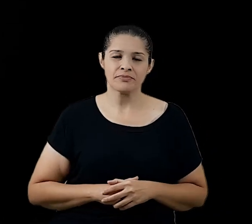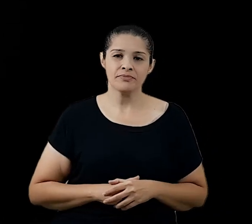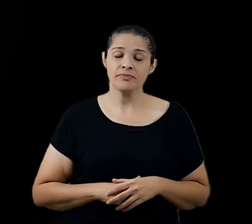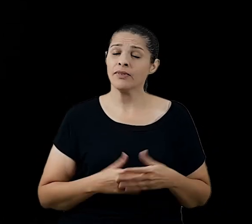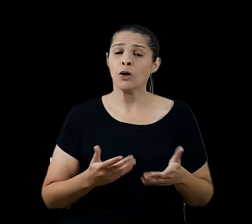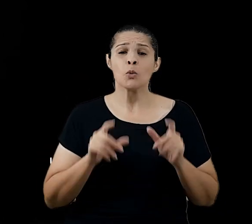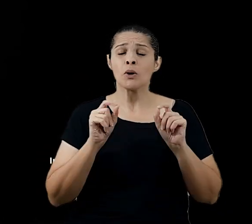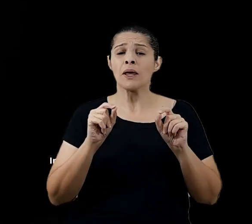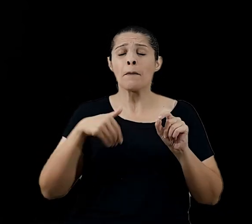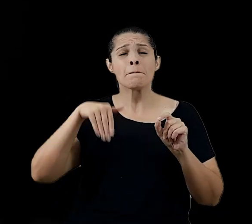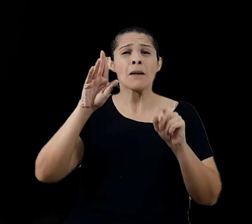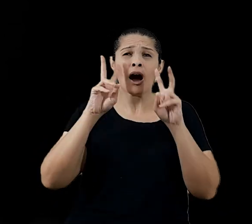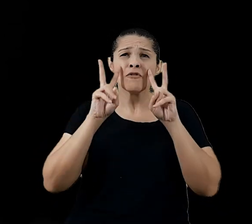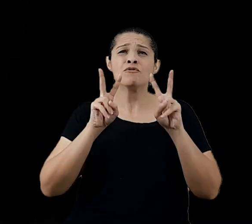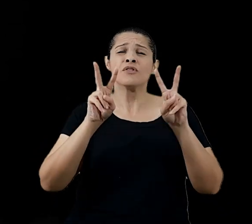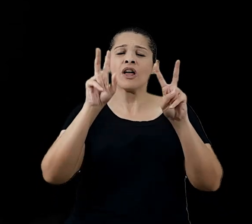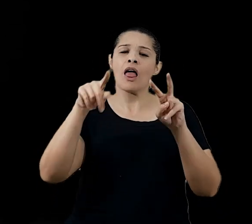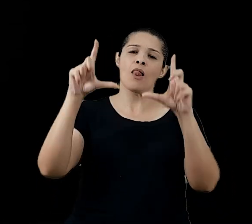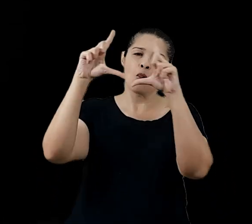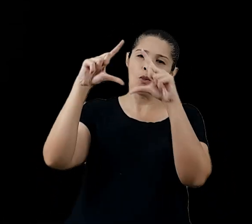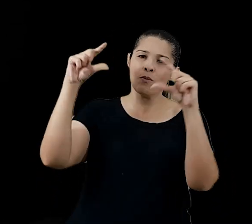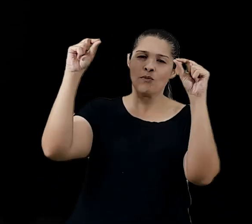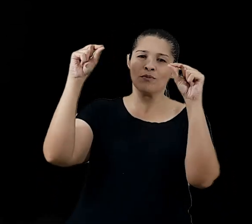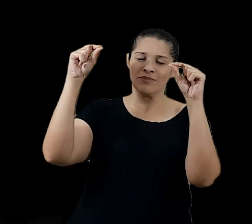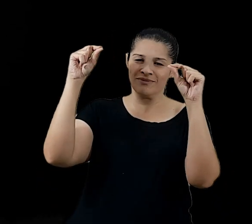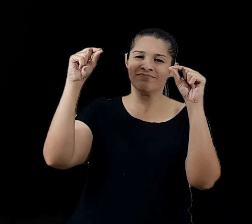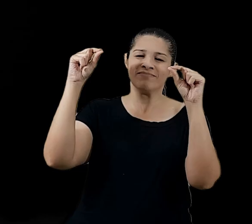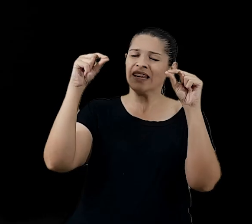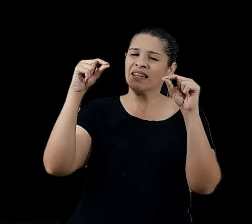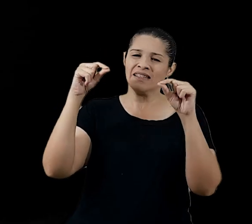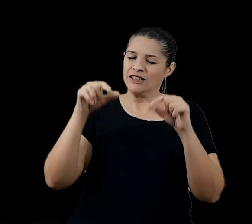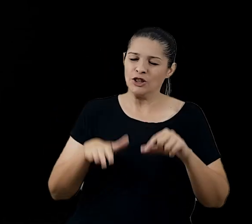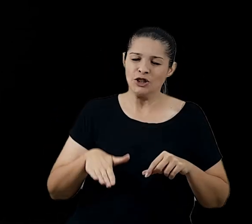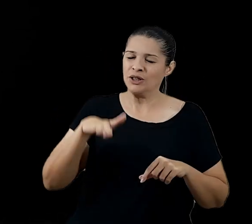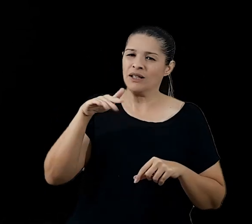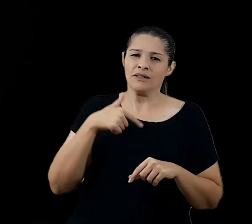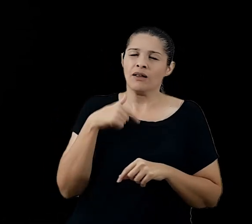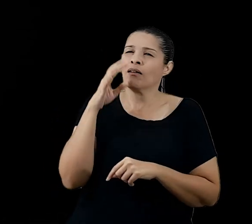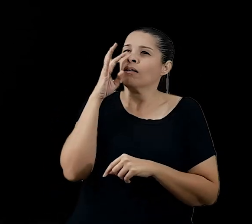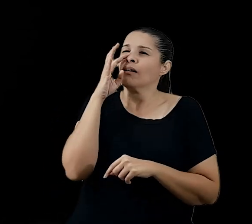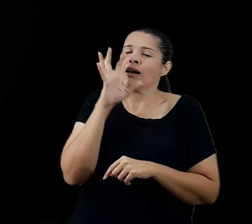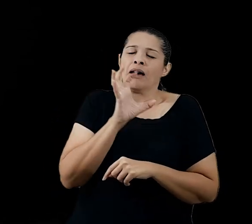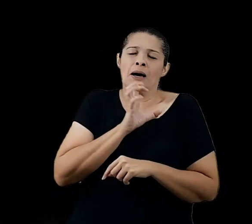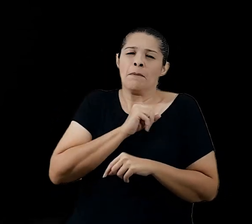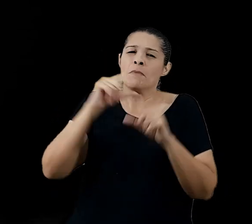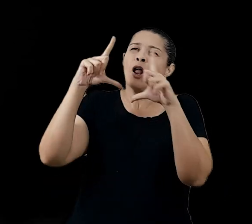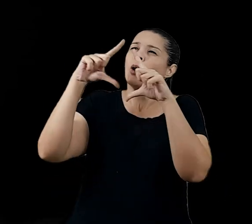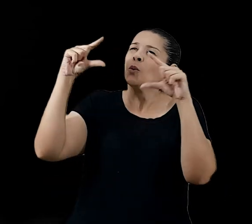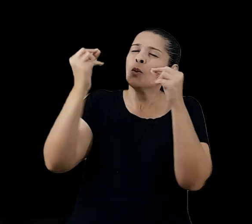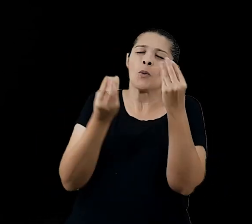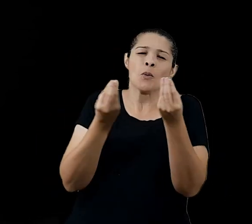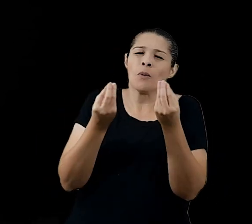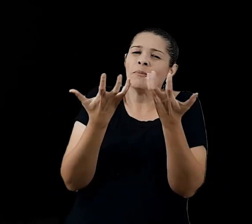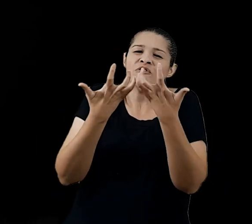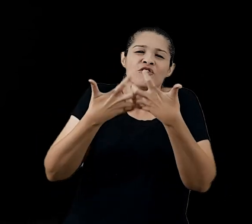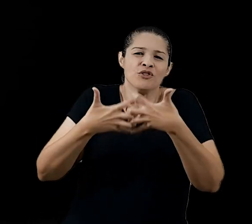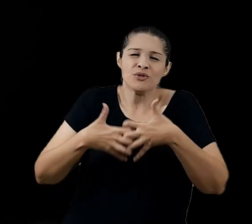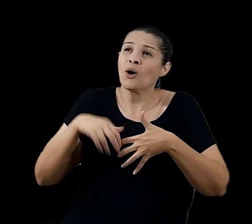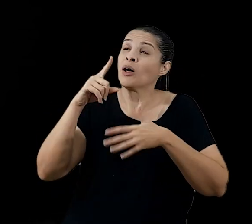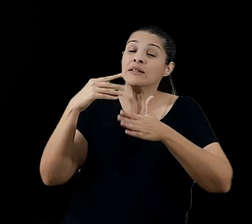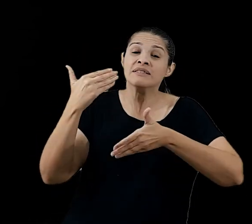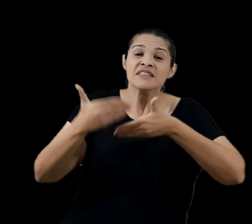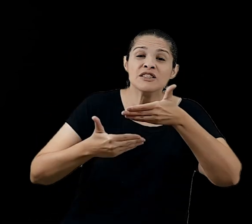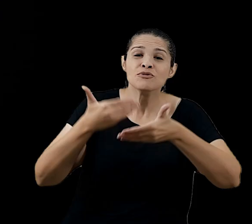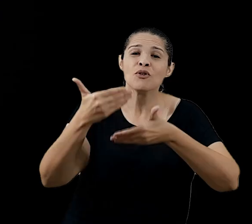mais vejo no céu é a Lua, porque desde criança eu sou apaixonado pela Lua e por como ela funciona, o desenvolvimento das